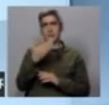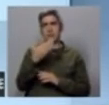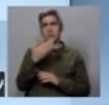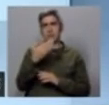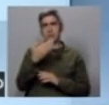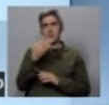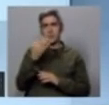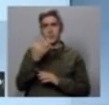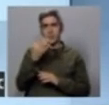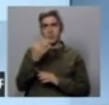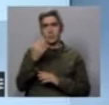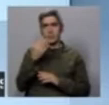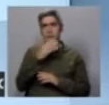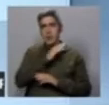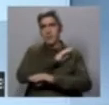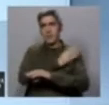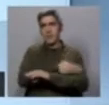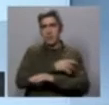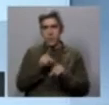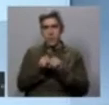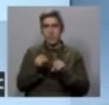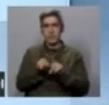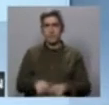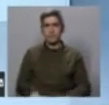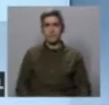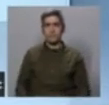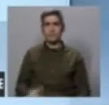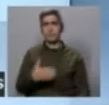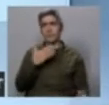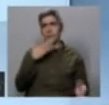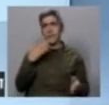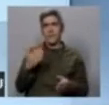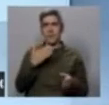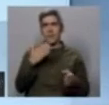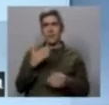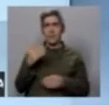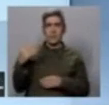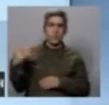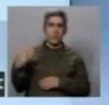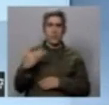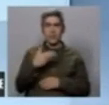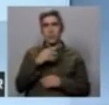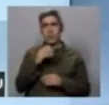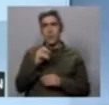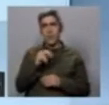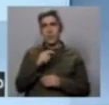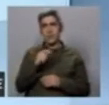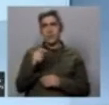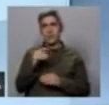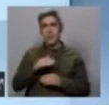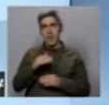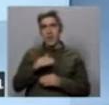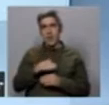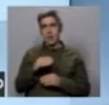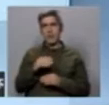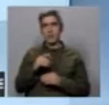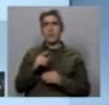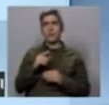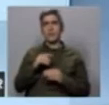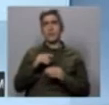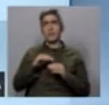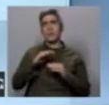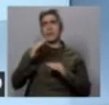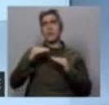para Porto e Aveiro. O vento hoje sopra, em geral, fraco do quadrante oeste, mas temporariamente, nas zonas mais